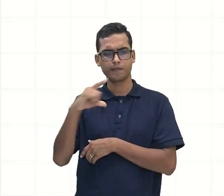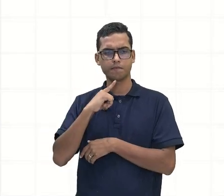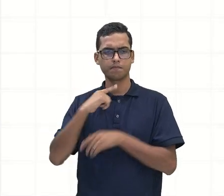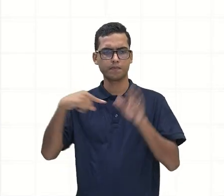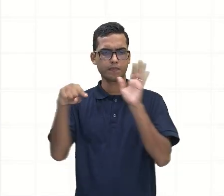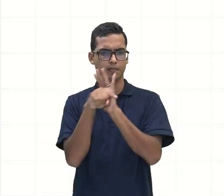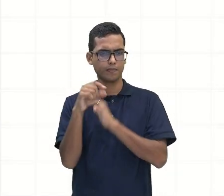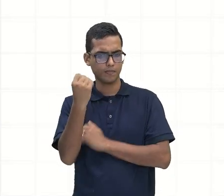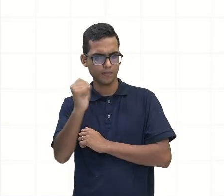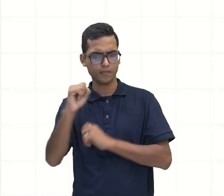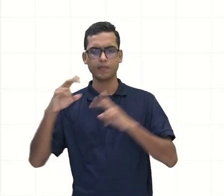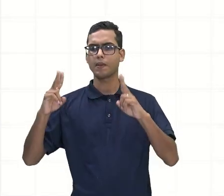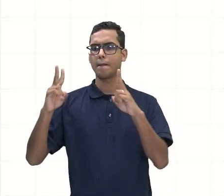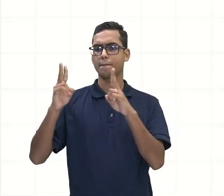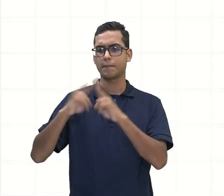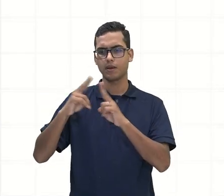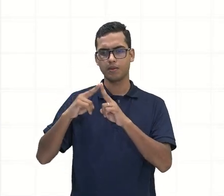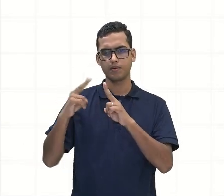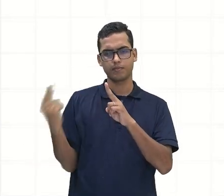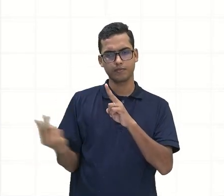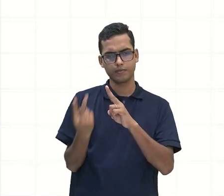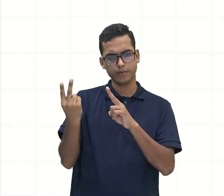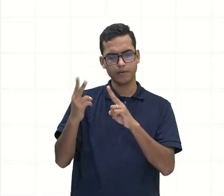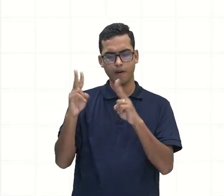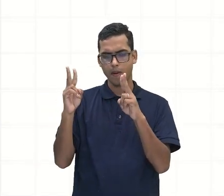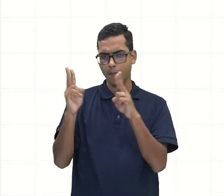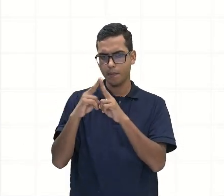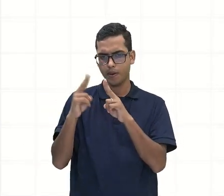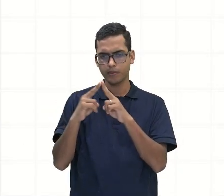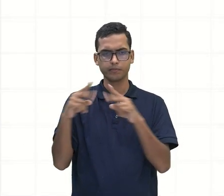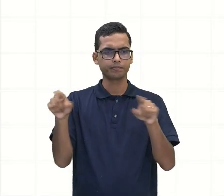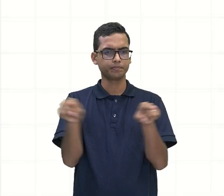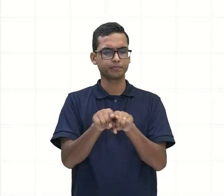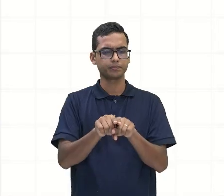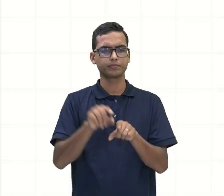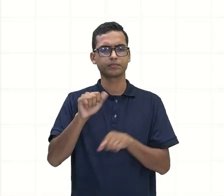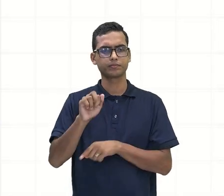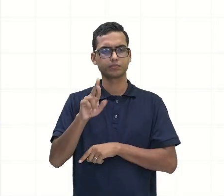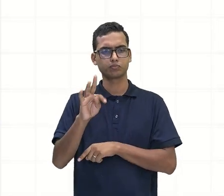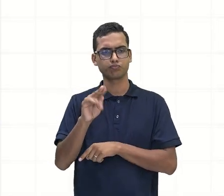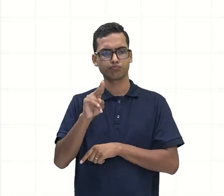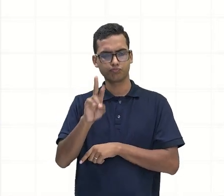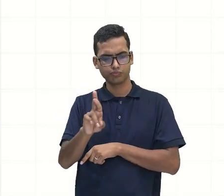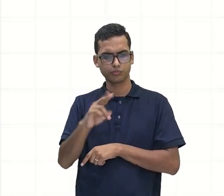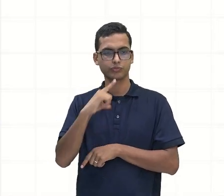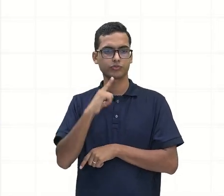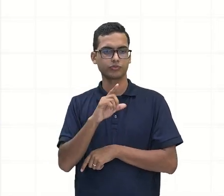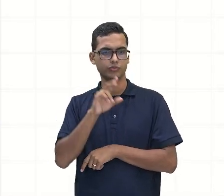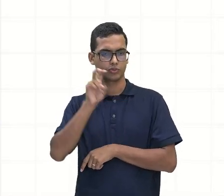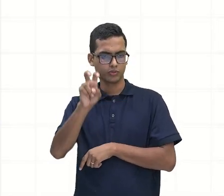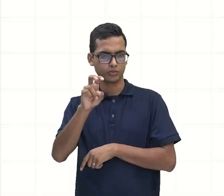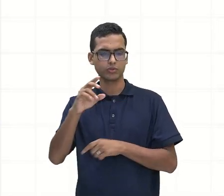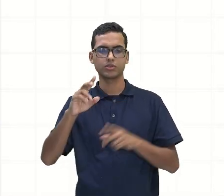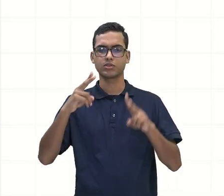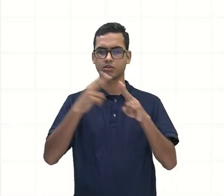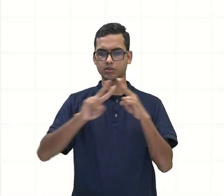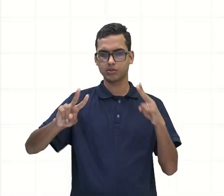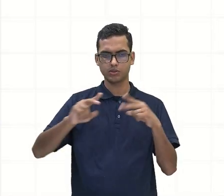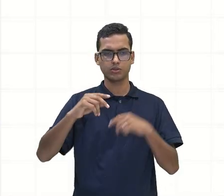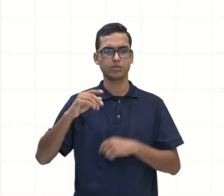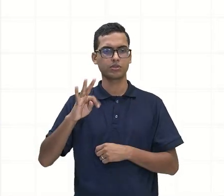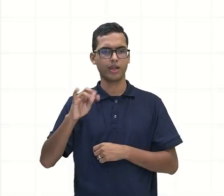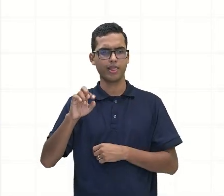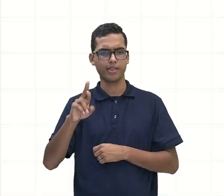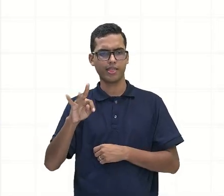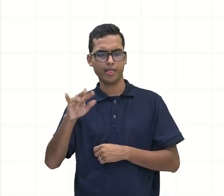ficou com menos 8, e o valor absoluto de menos 8 é 8, par. Arthur ficou com 5, é ímpar. Thalita ficou